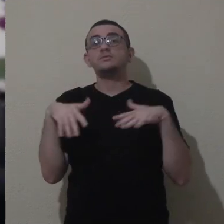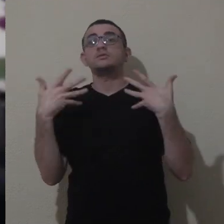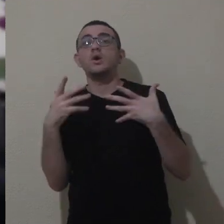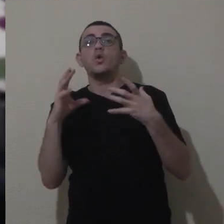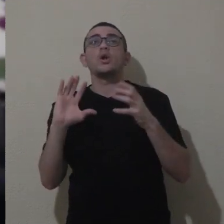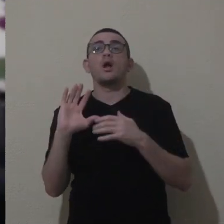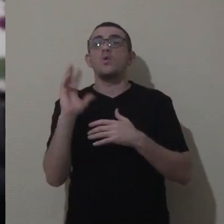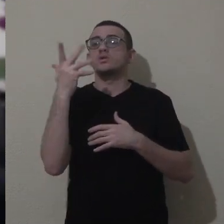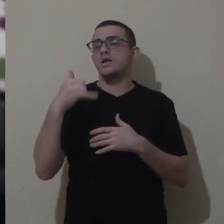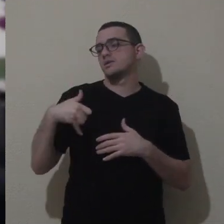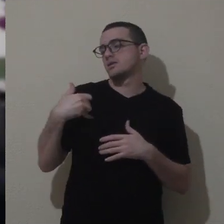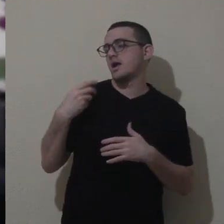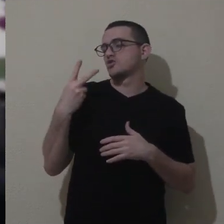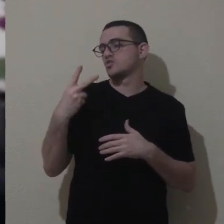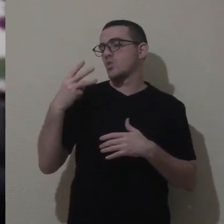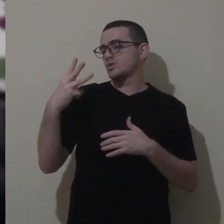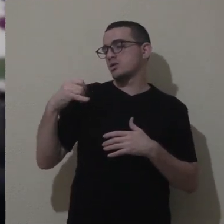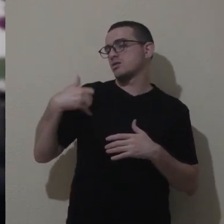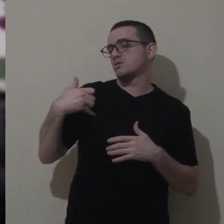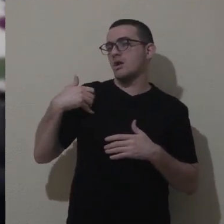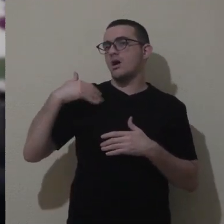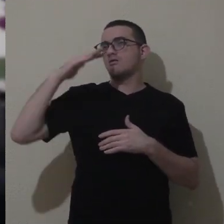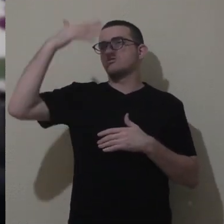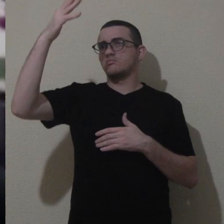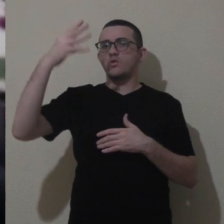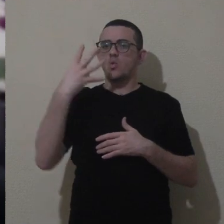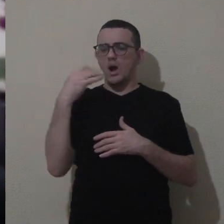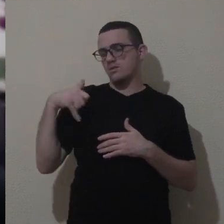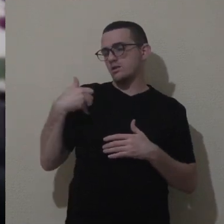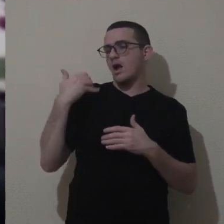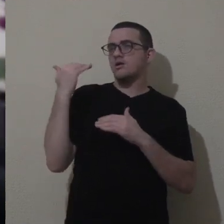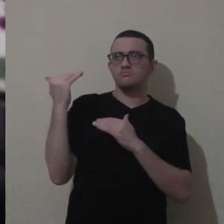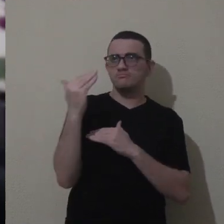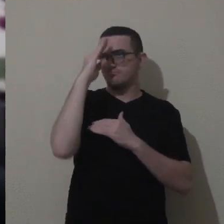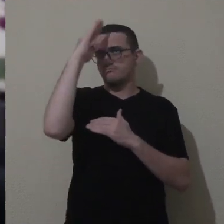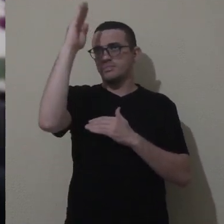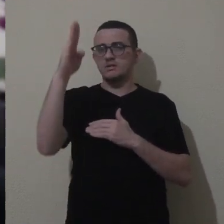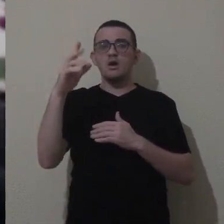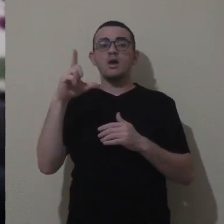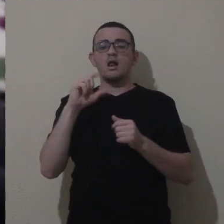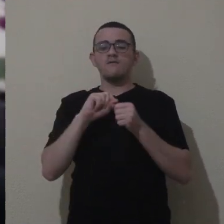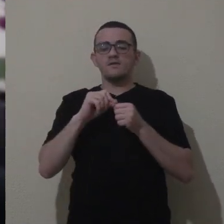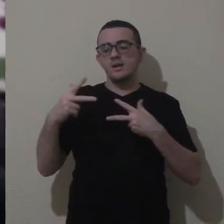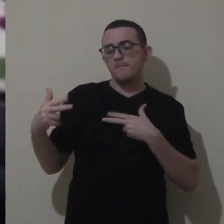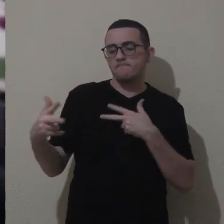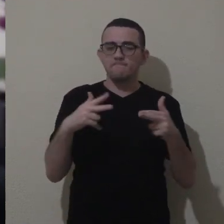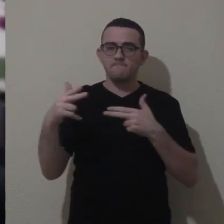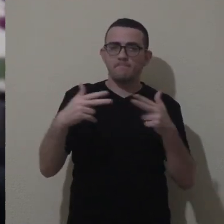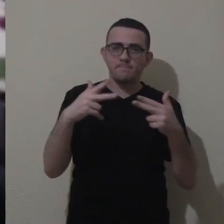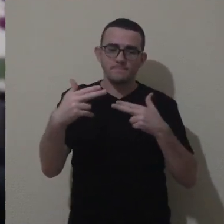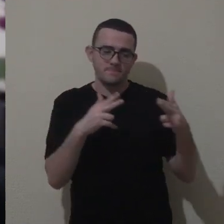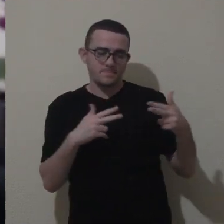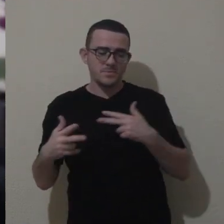o que acontece de 2, 3 anos em diante, ou 4 anos, que sobretudo, ela vai começar tendo as podas